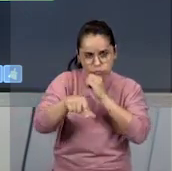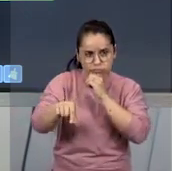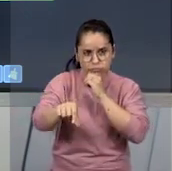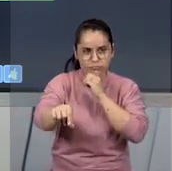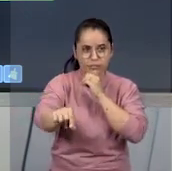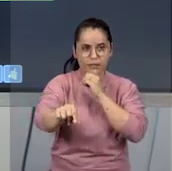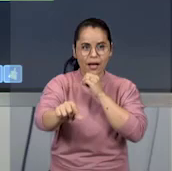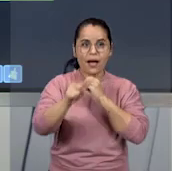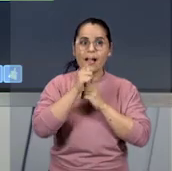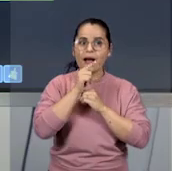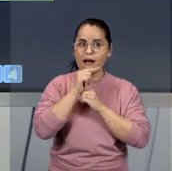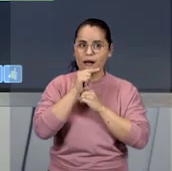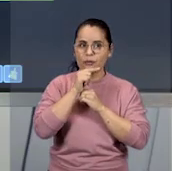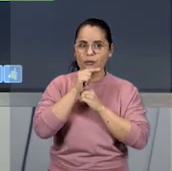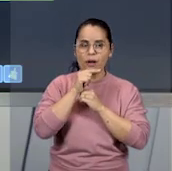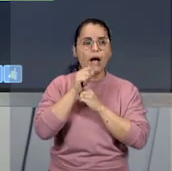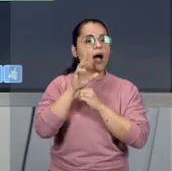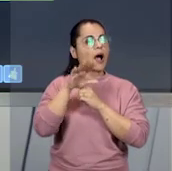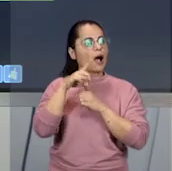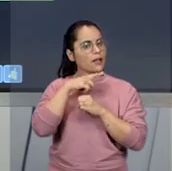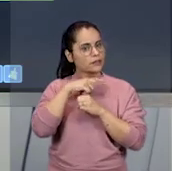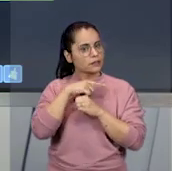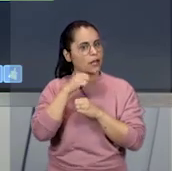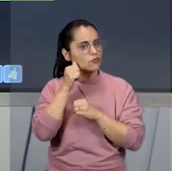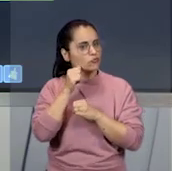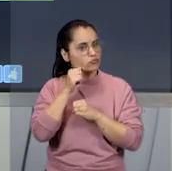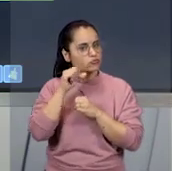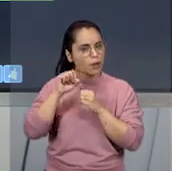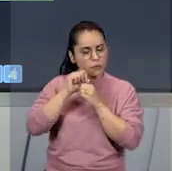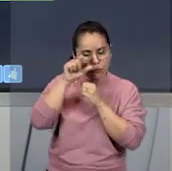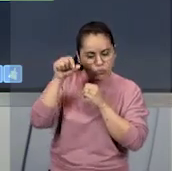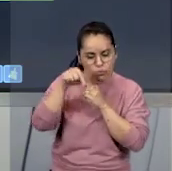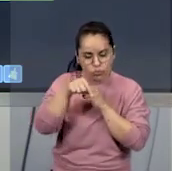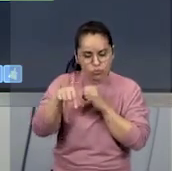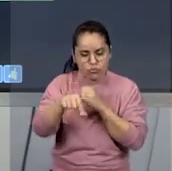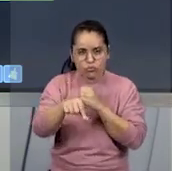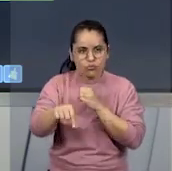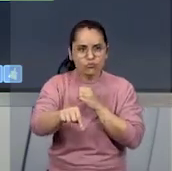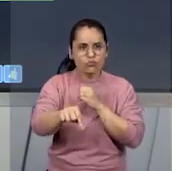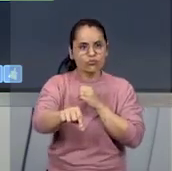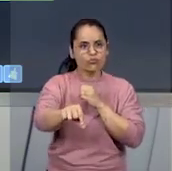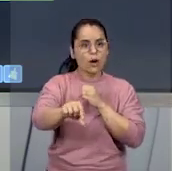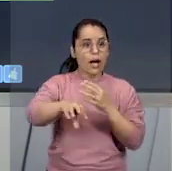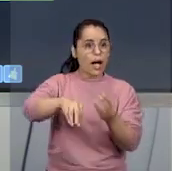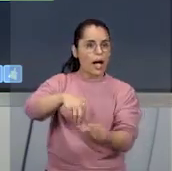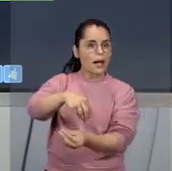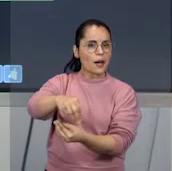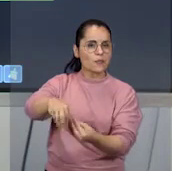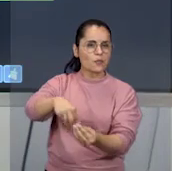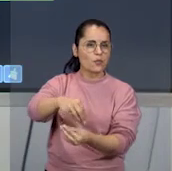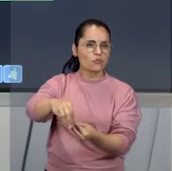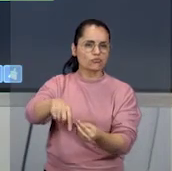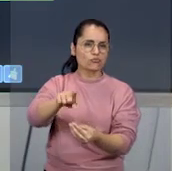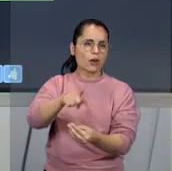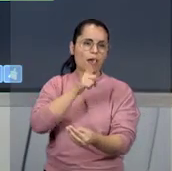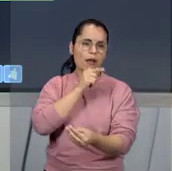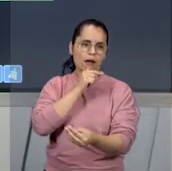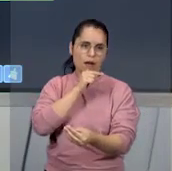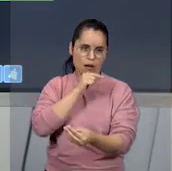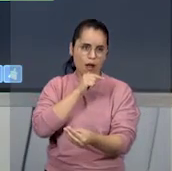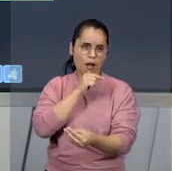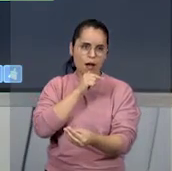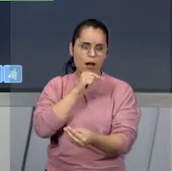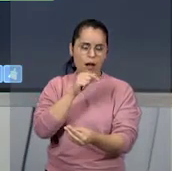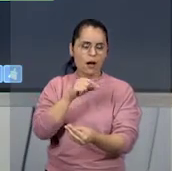não é interna, não tem um órgão copulador, um pênis. Então eles jogam aquilo na água e a fecundação ocorre na água. Então